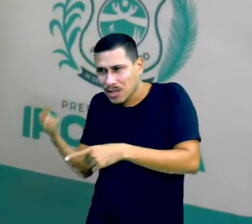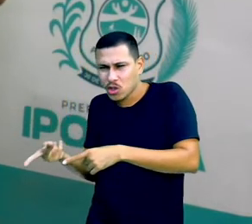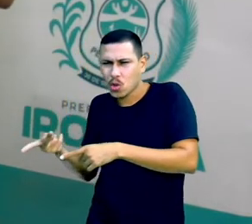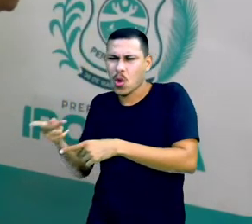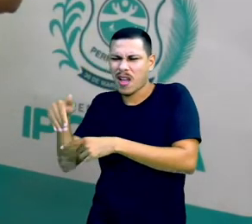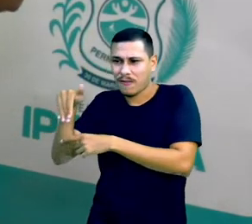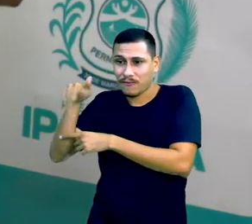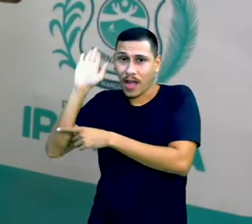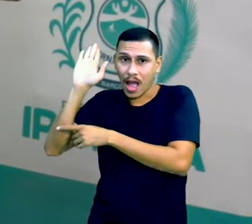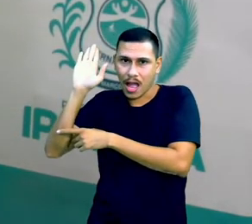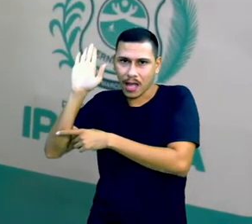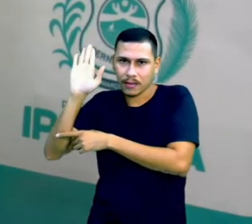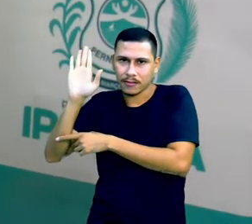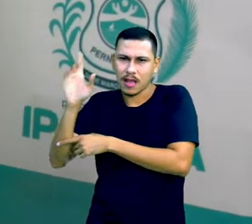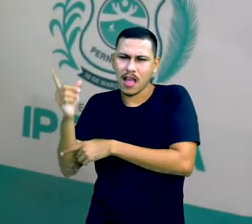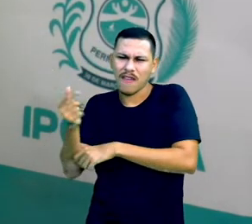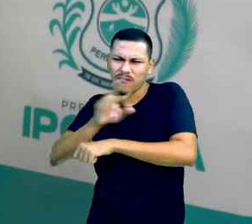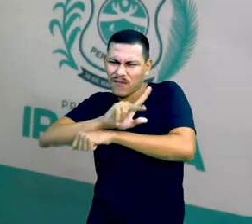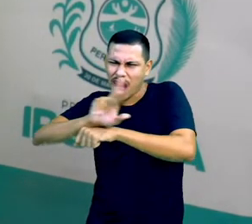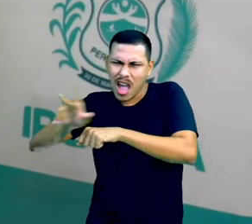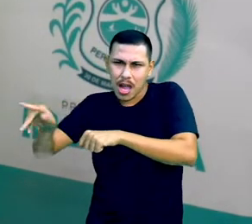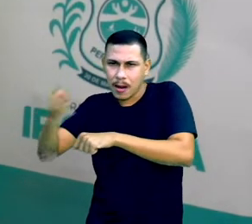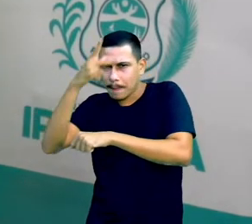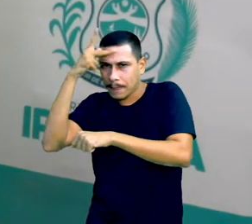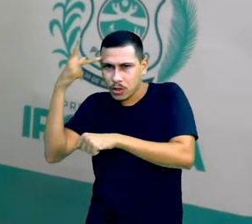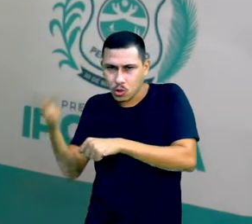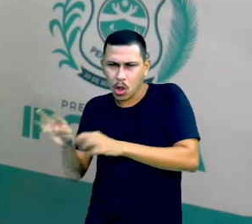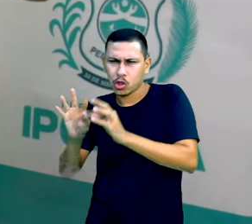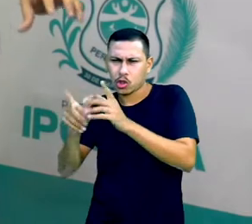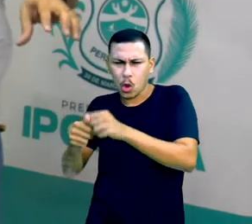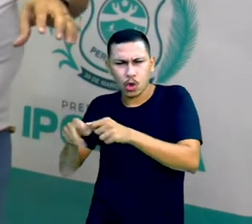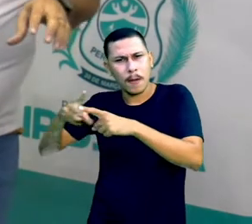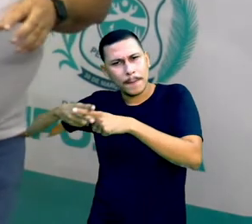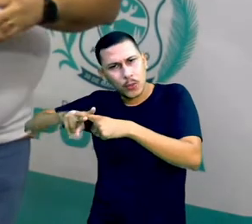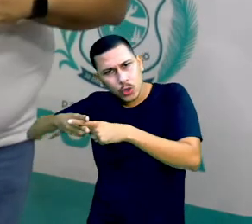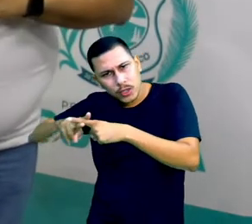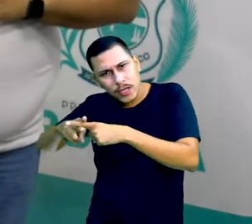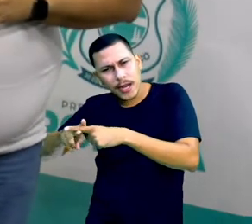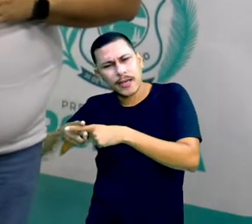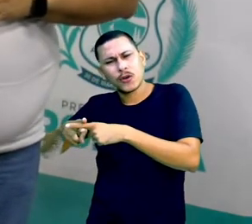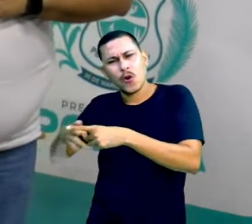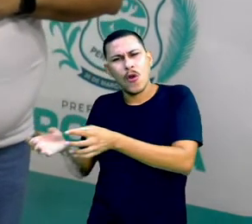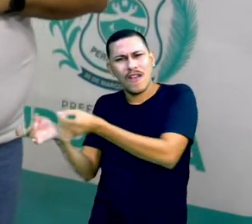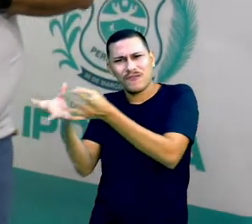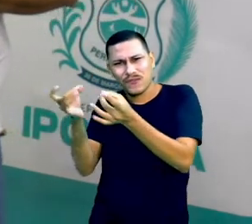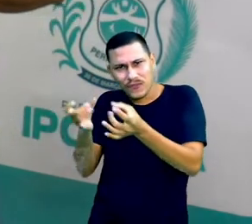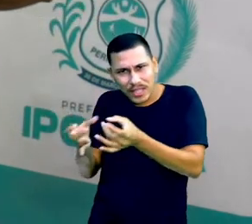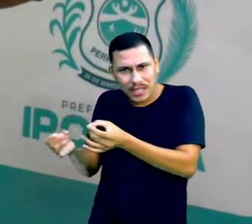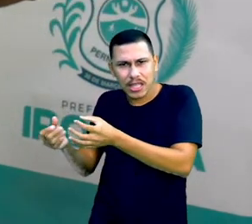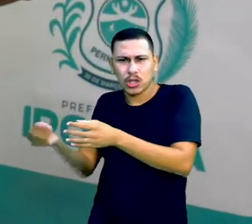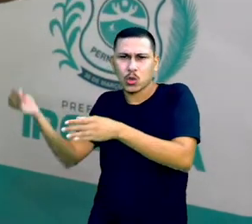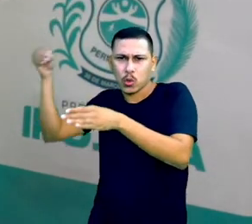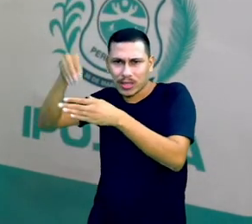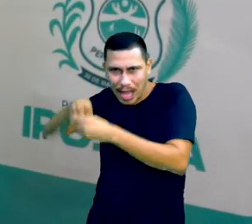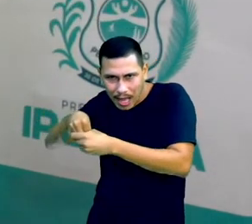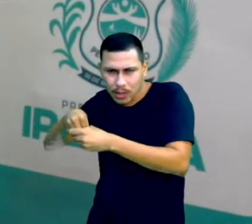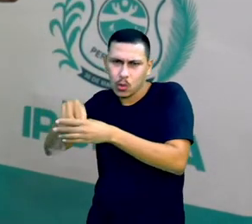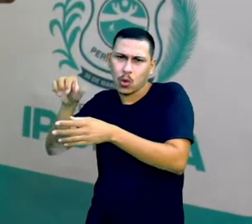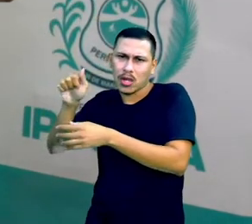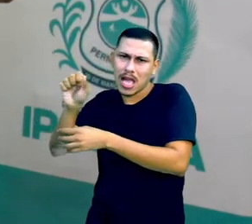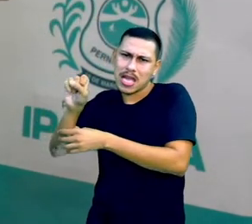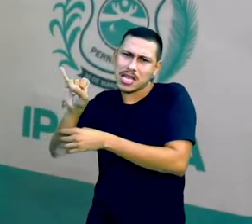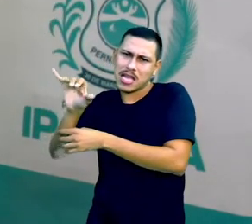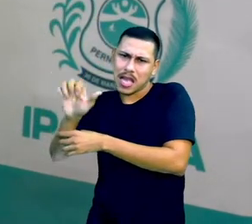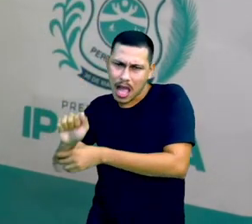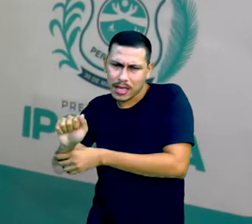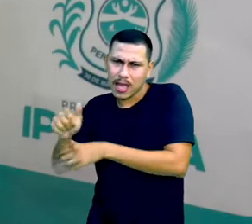fácil alimentar tanta gente. Então, tudo que é produzido lá é voltado para o mercado interno. E o